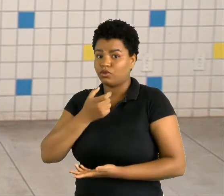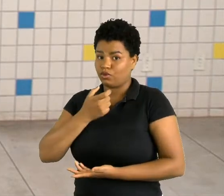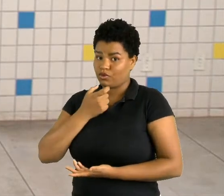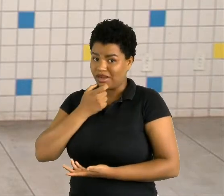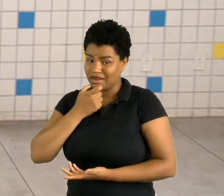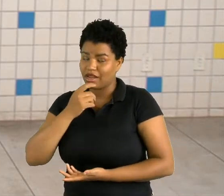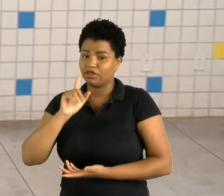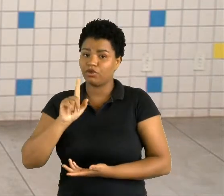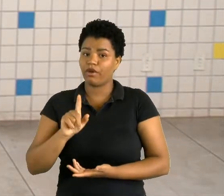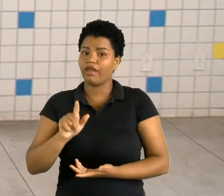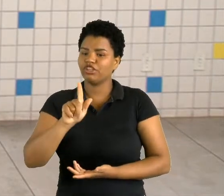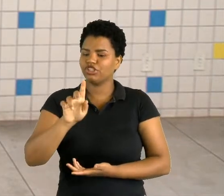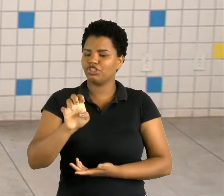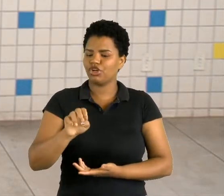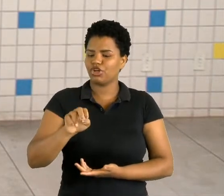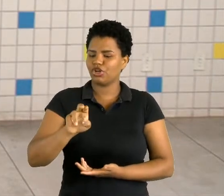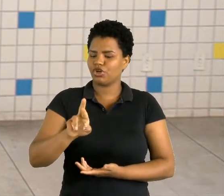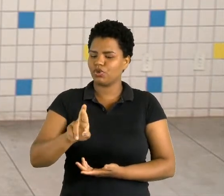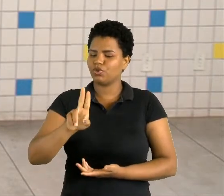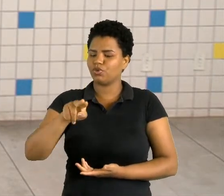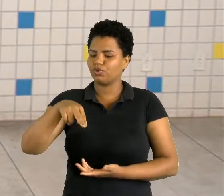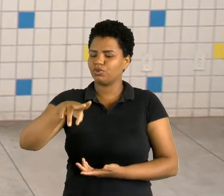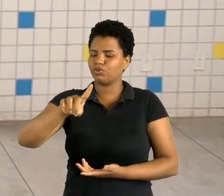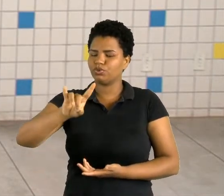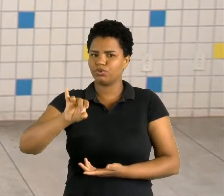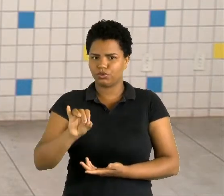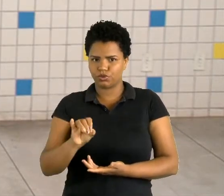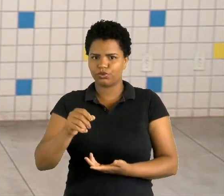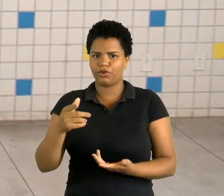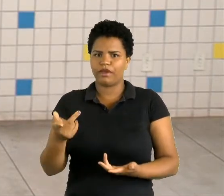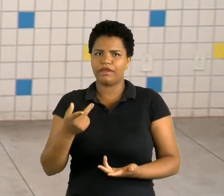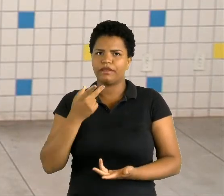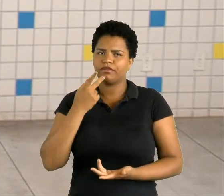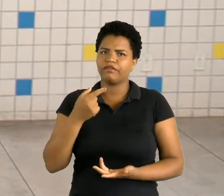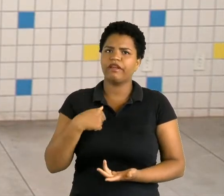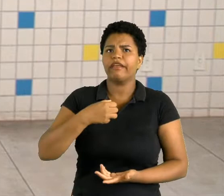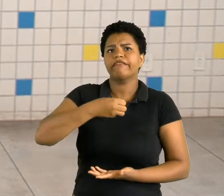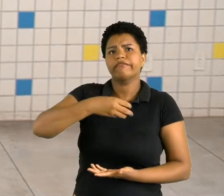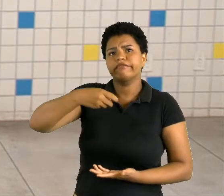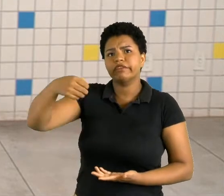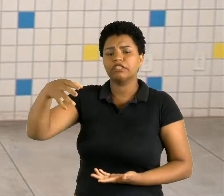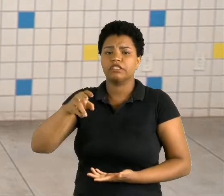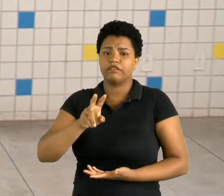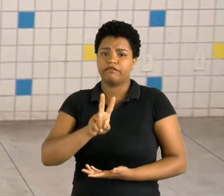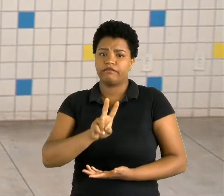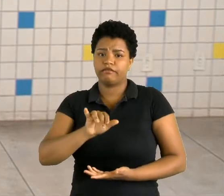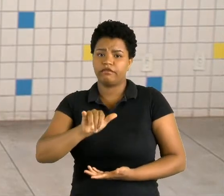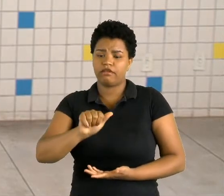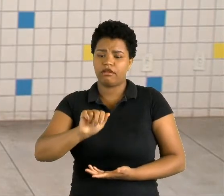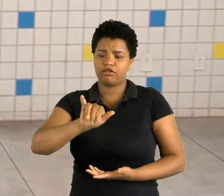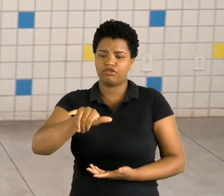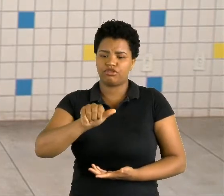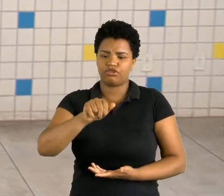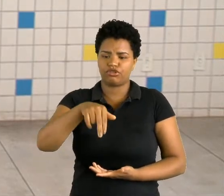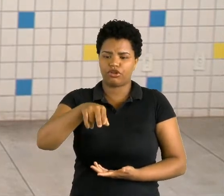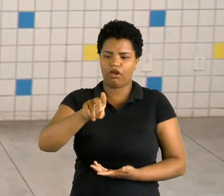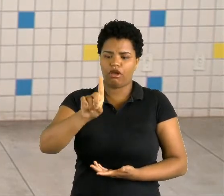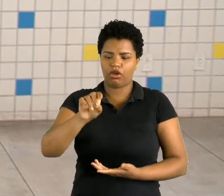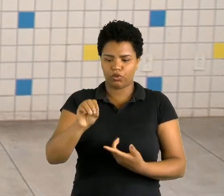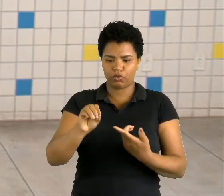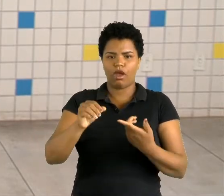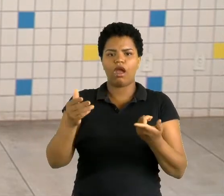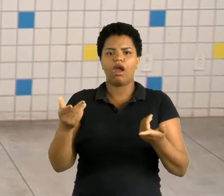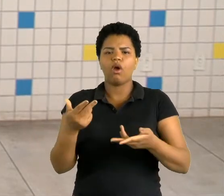vocês, eu estou viajando, né? Ando, a terminação ando, quer dizer que é algo que está acontecendo nesse